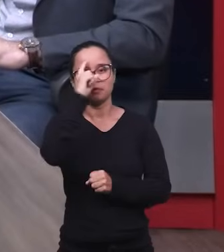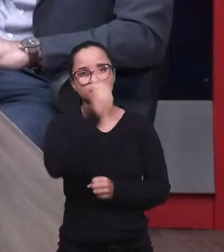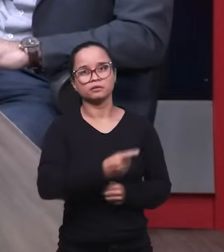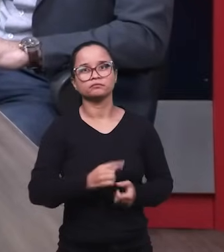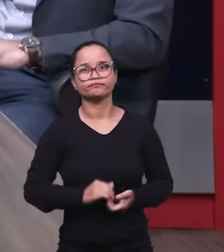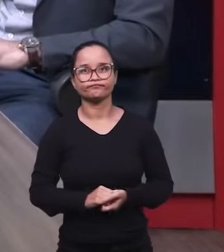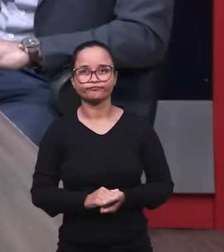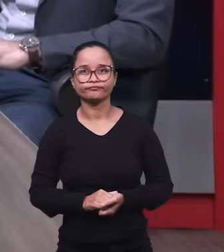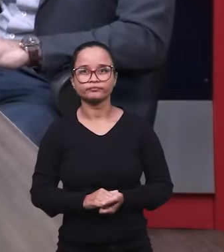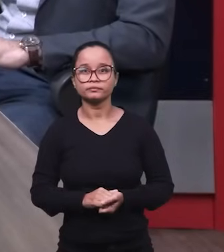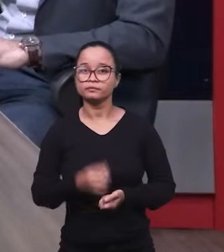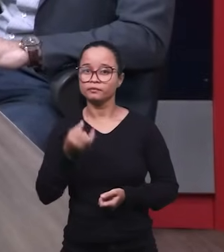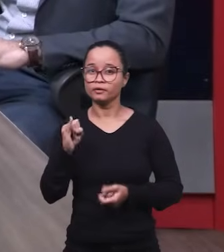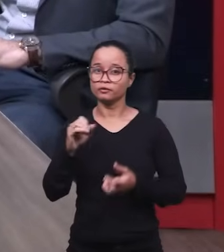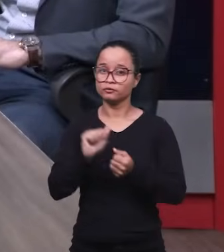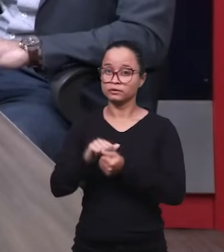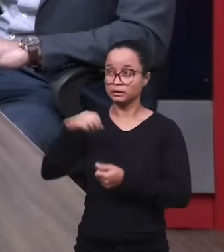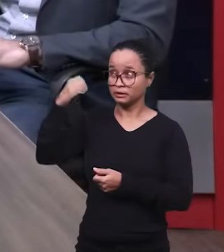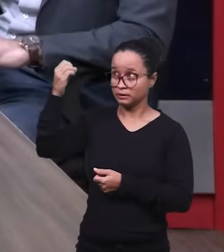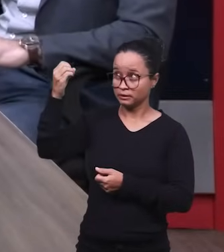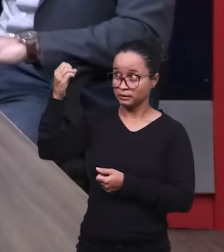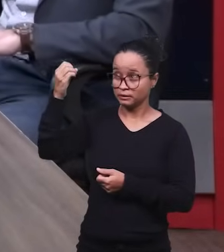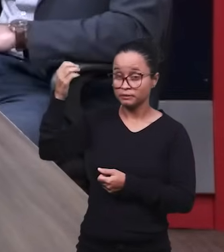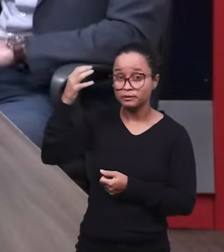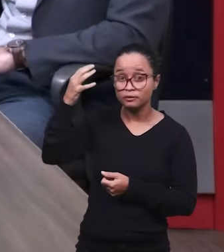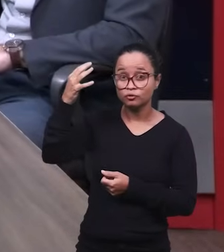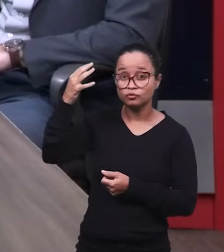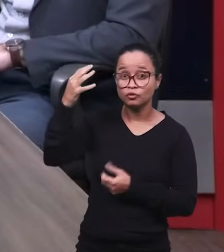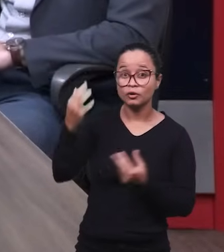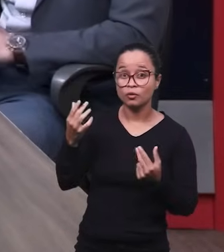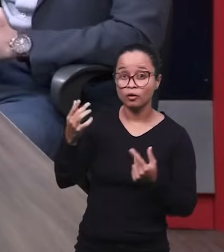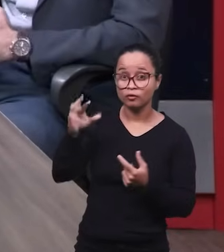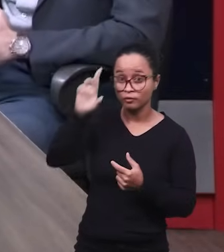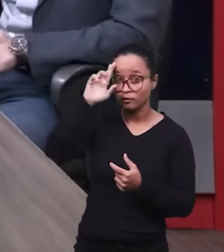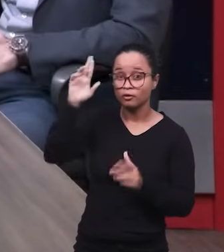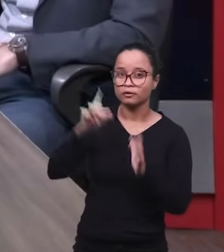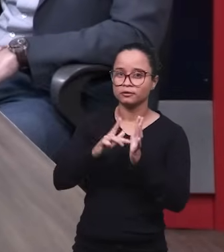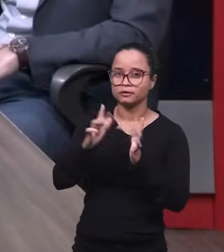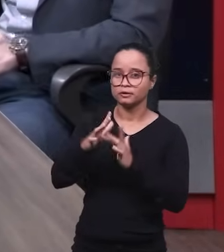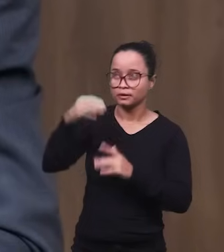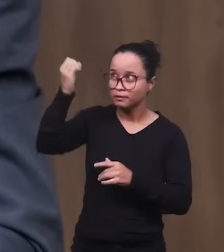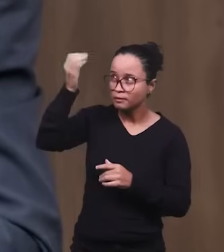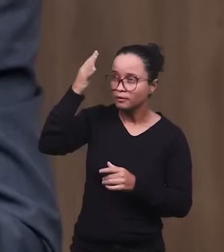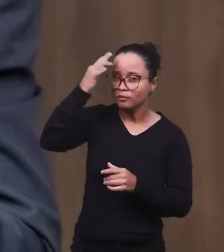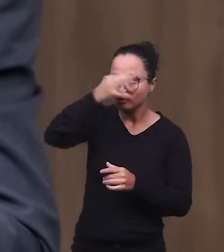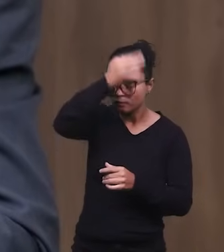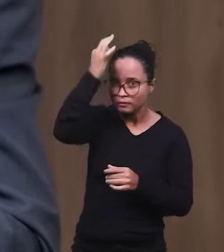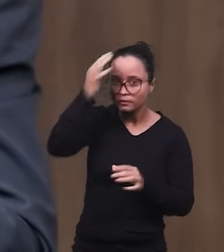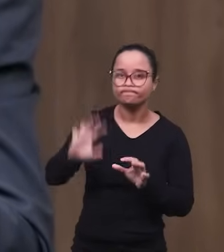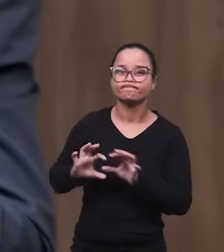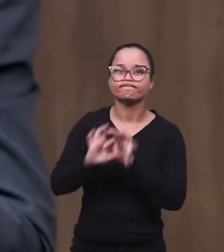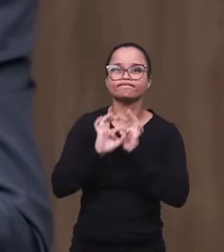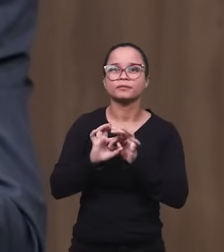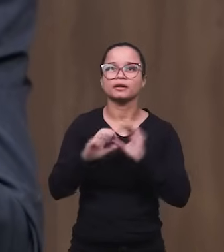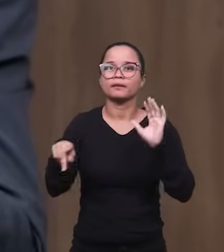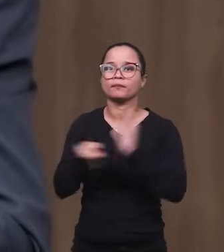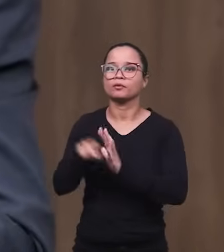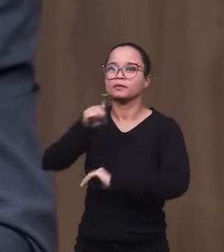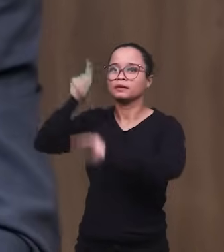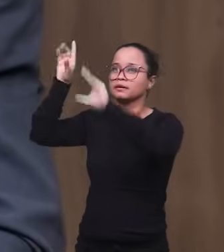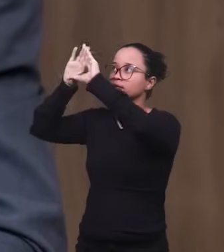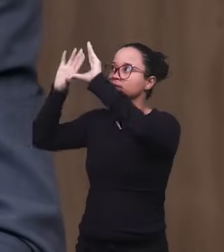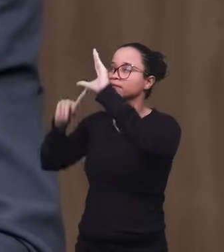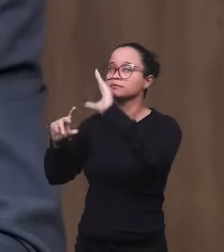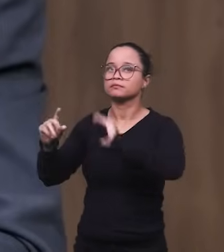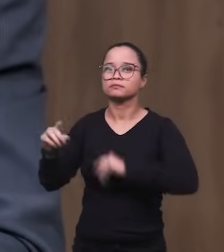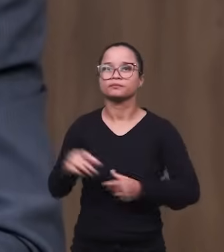né? Se andarmos na luz, como Ele na luz está, né? Então nós temos aí a compreensão daquilo que vem da eternidade, aquilo que é